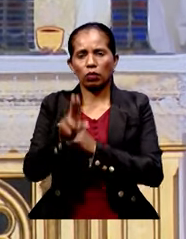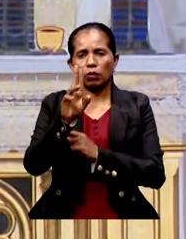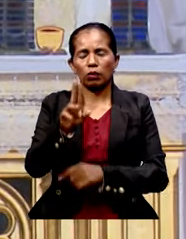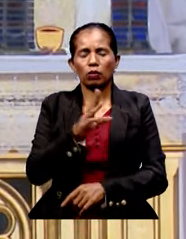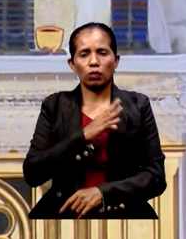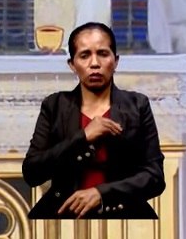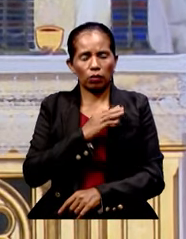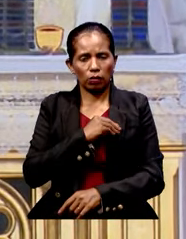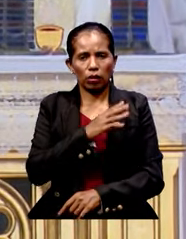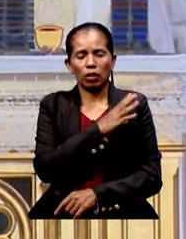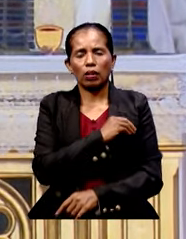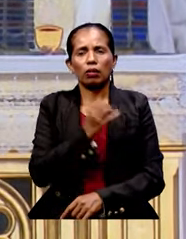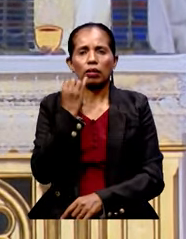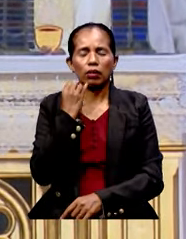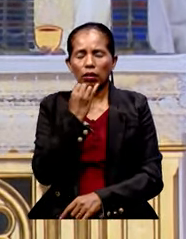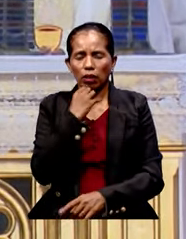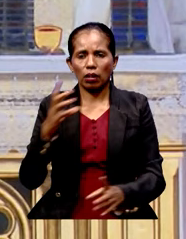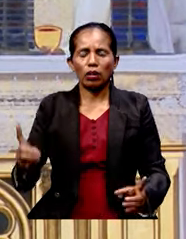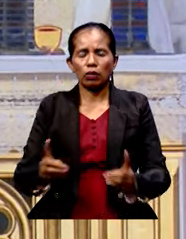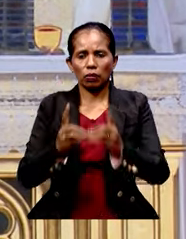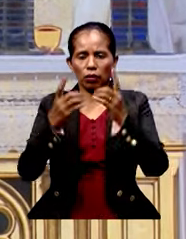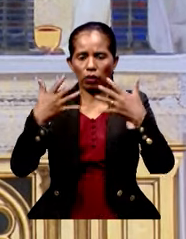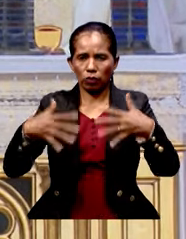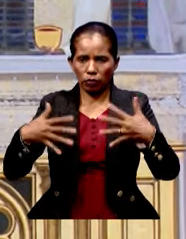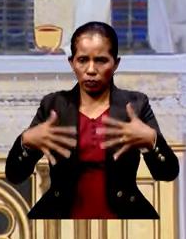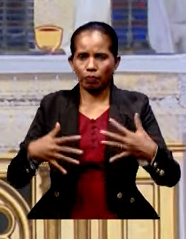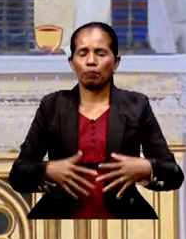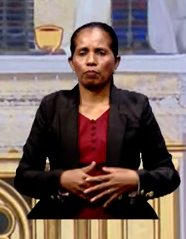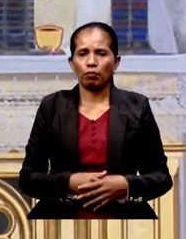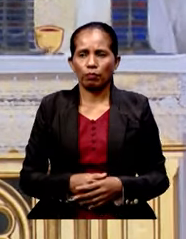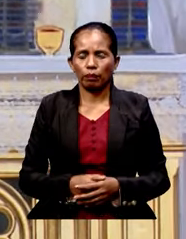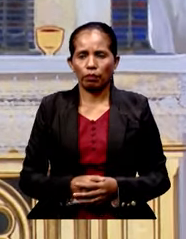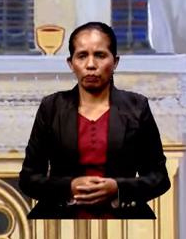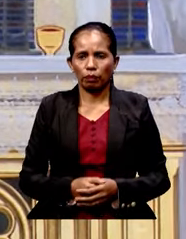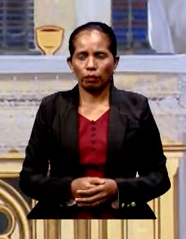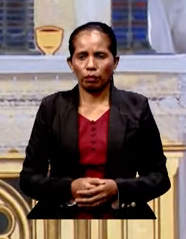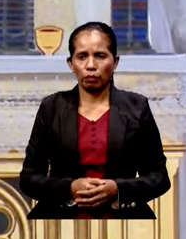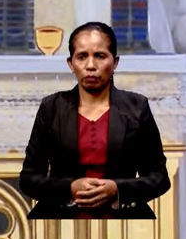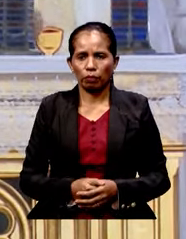palestina no israel ne bedadão ne hasuru helafunu equipa cobertura gmn.